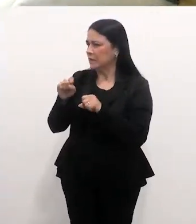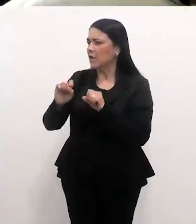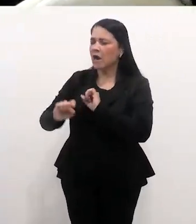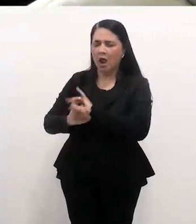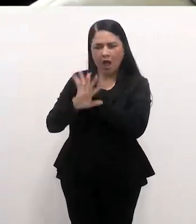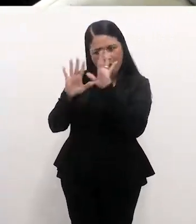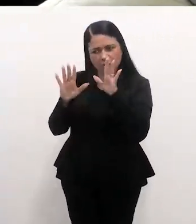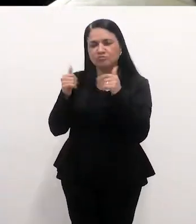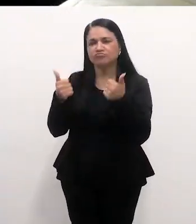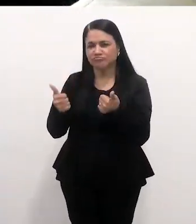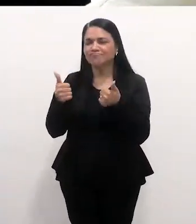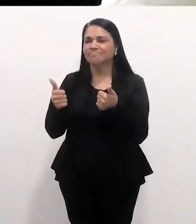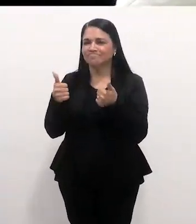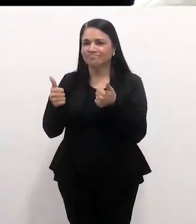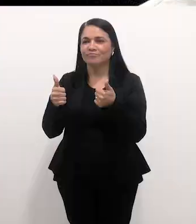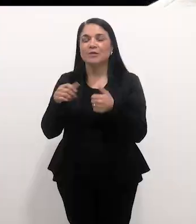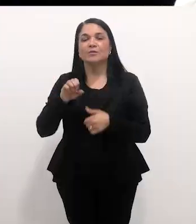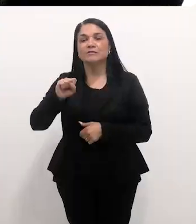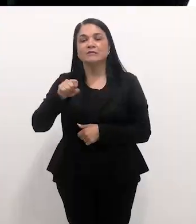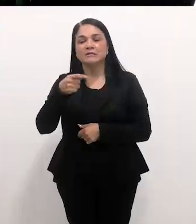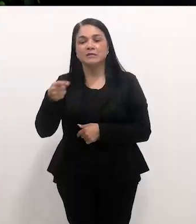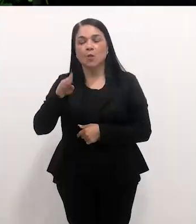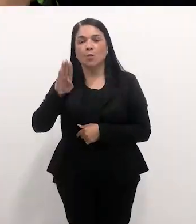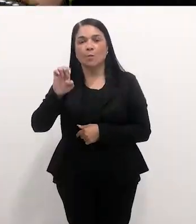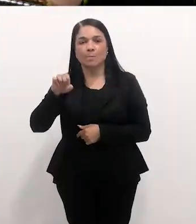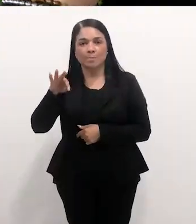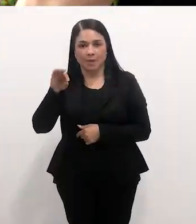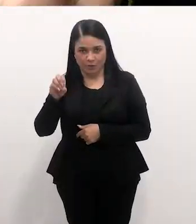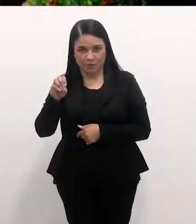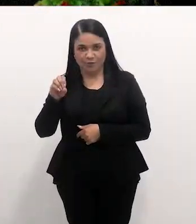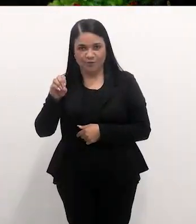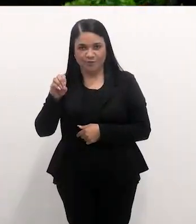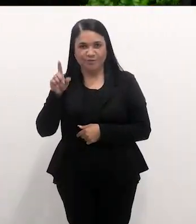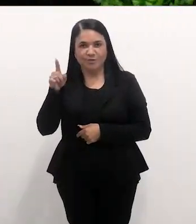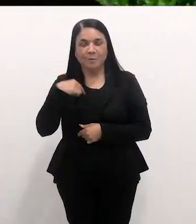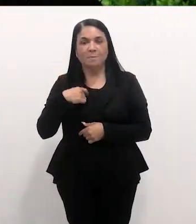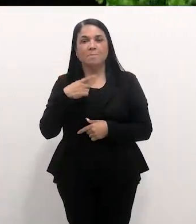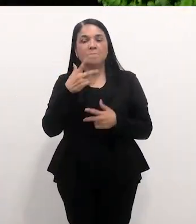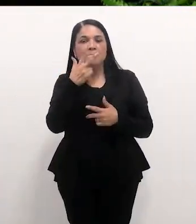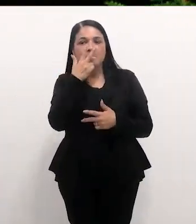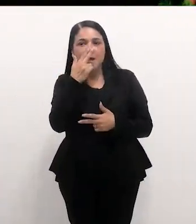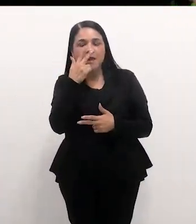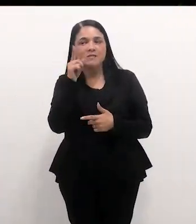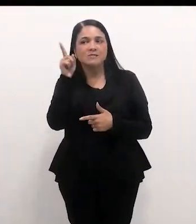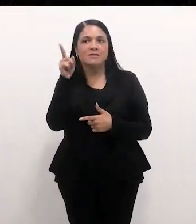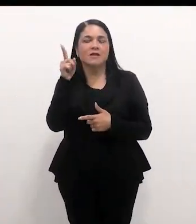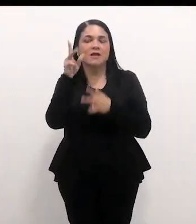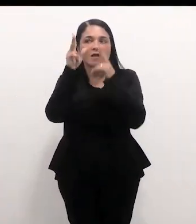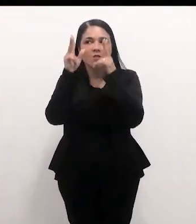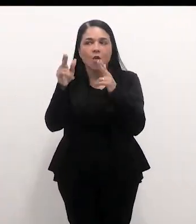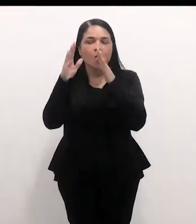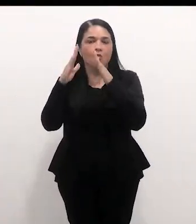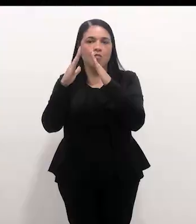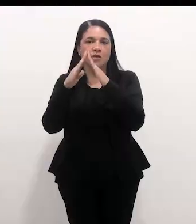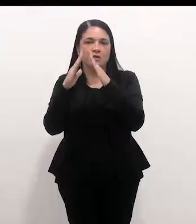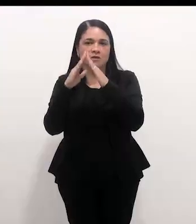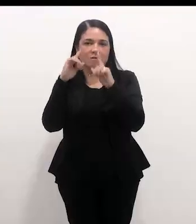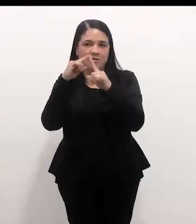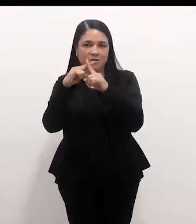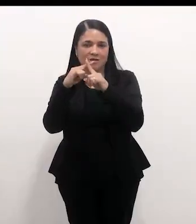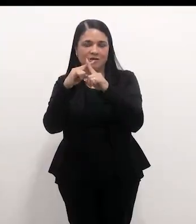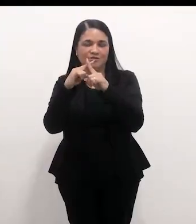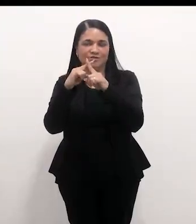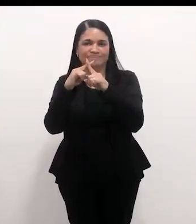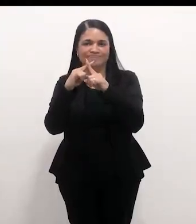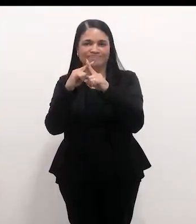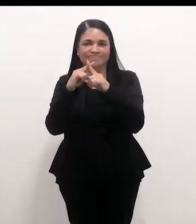absolutamente. Você vê com São Bento, por exemplo, tem muitos parecidos na Itália, não?